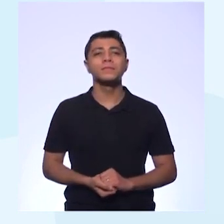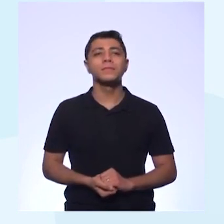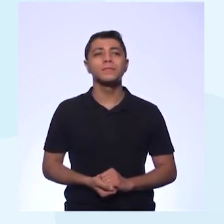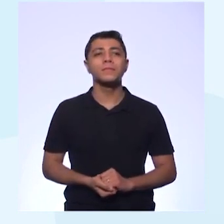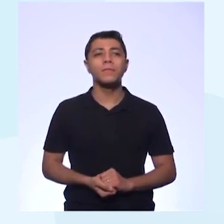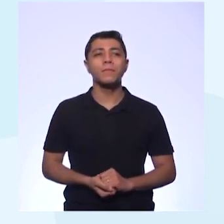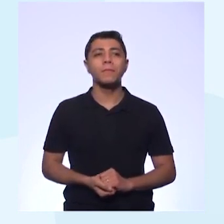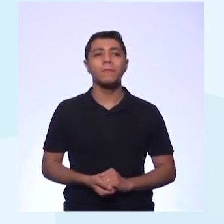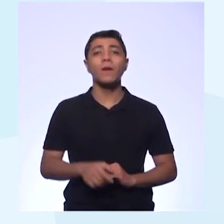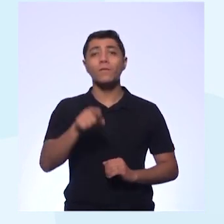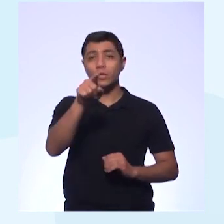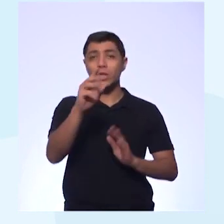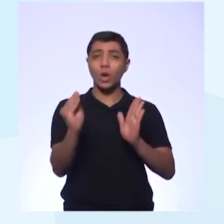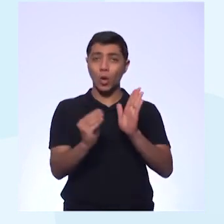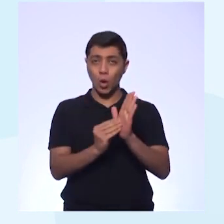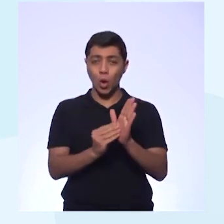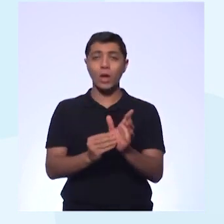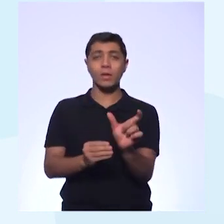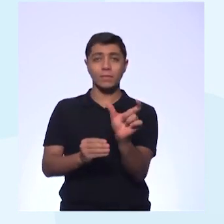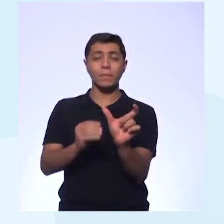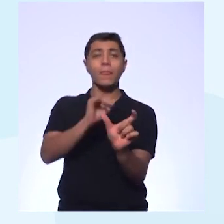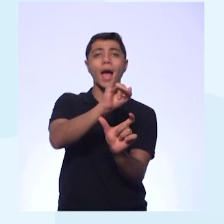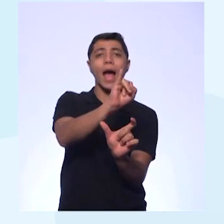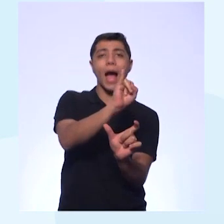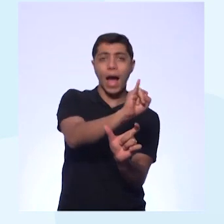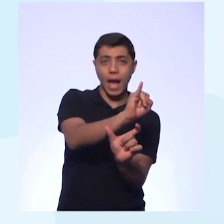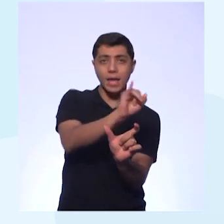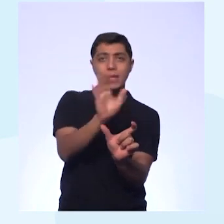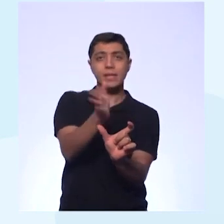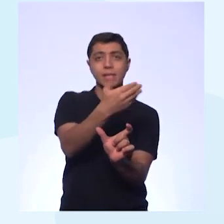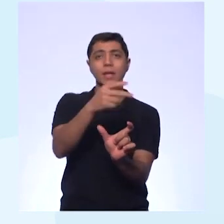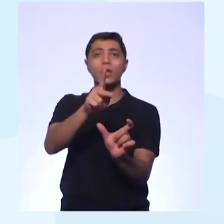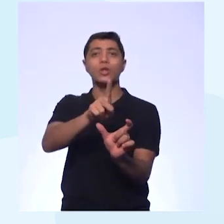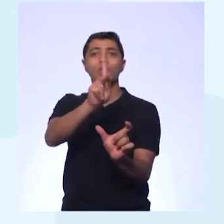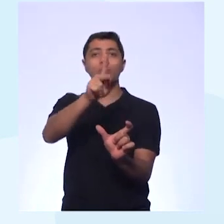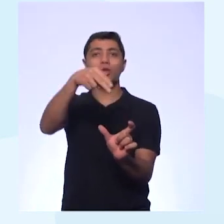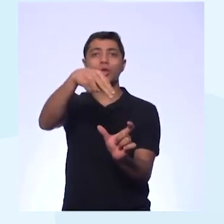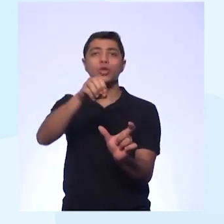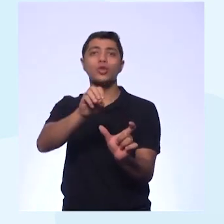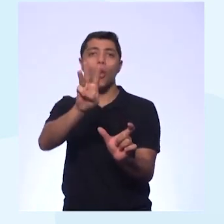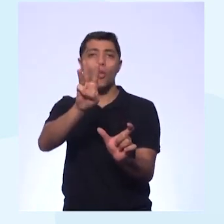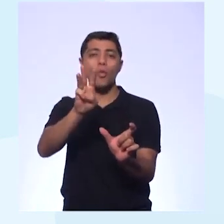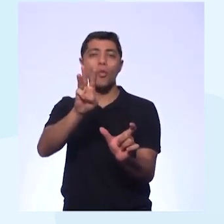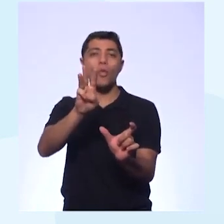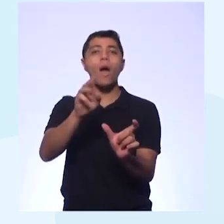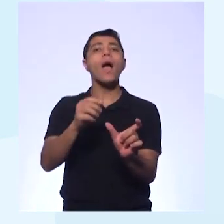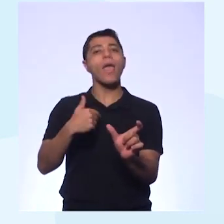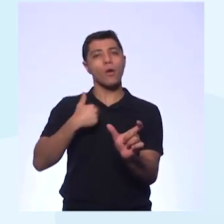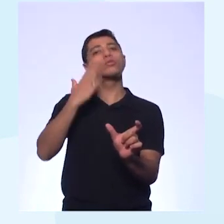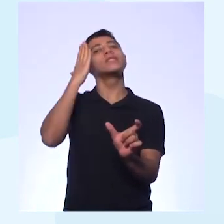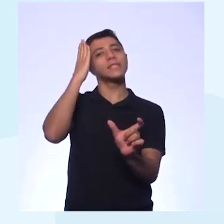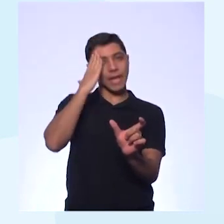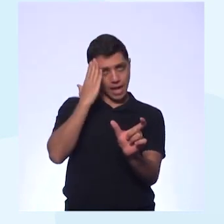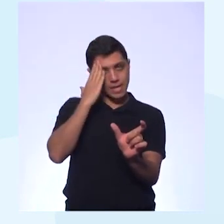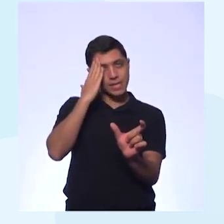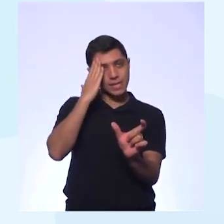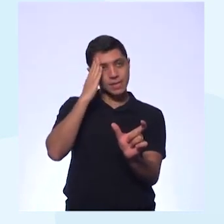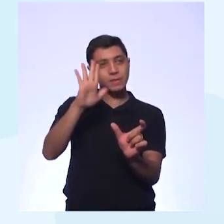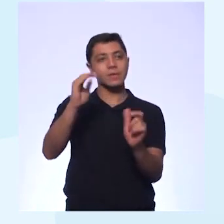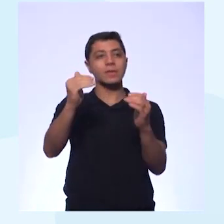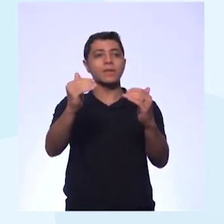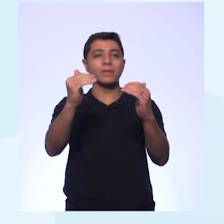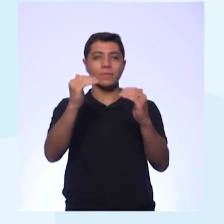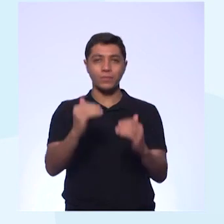você escreve I know, as palavras que você sabe relacionadas a experimentos, e vocês vão escrever as palavras que você gostaria de